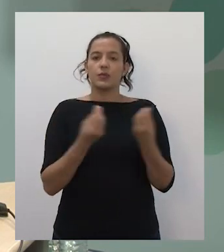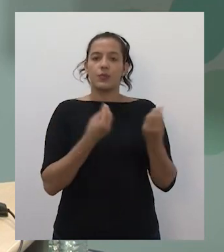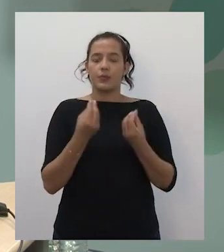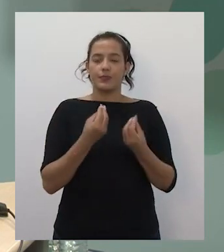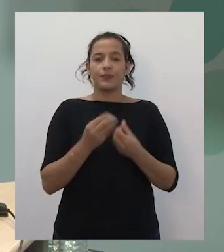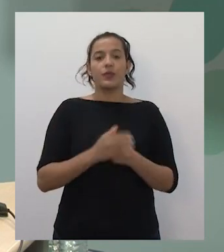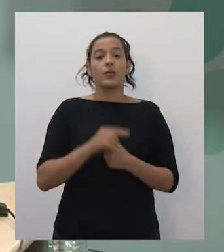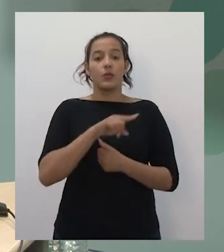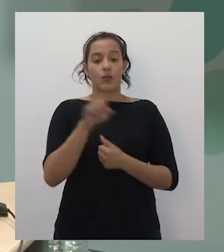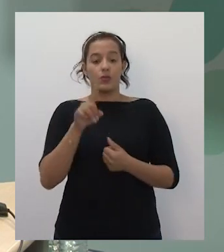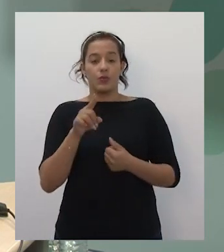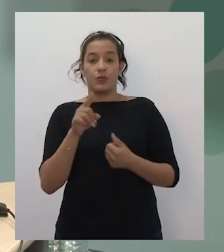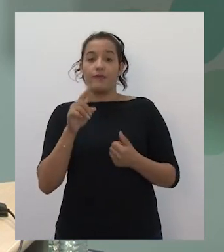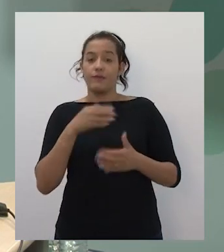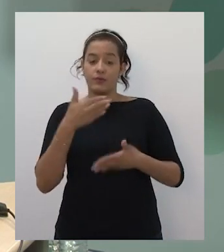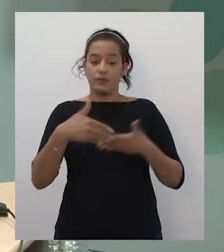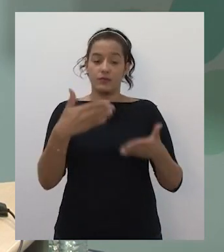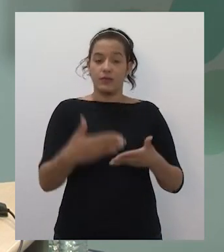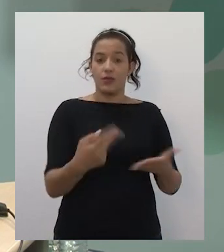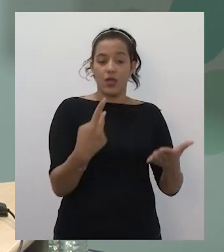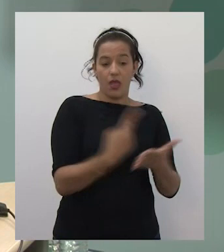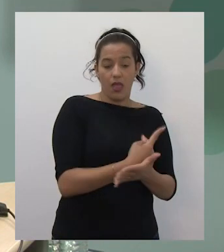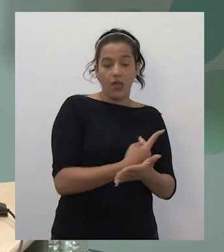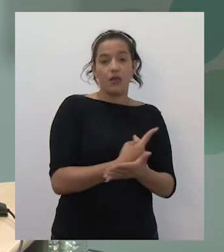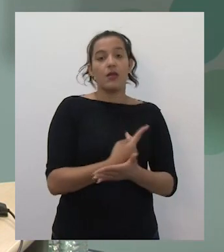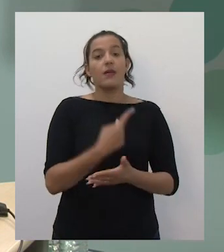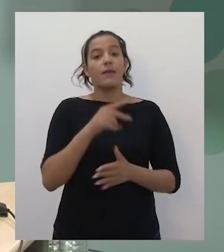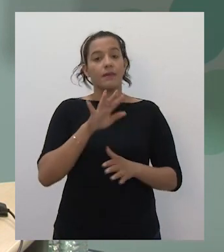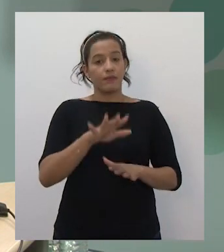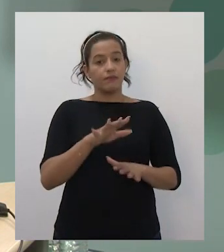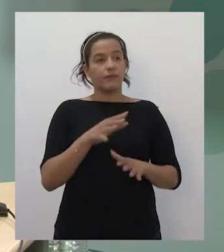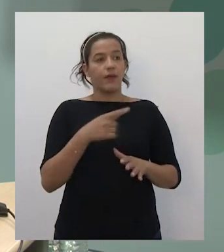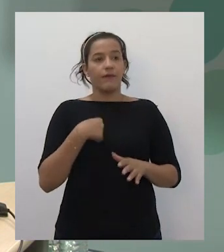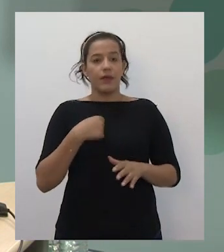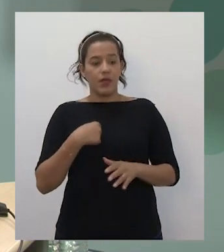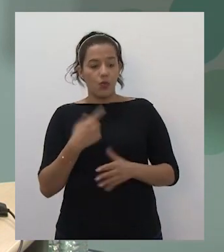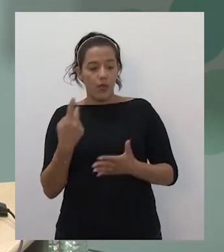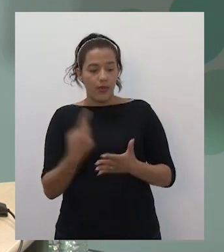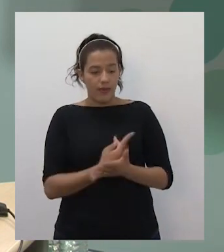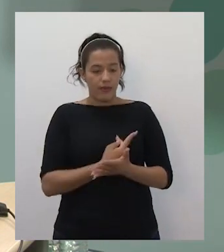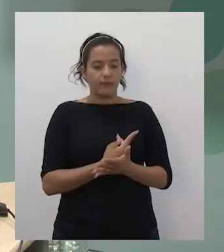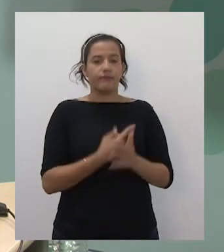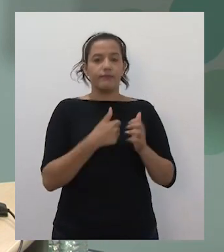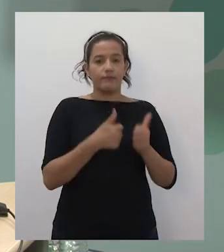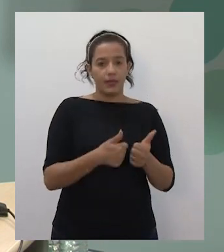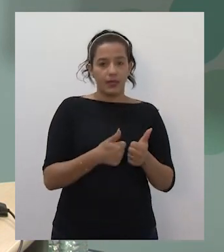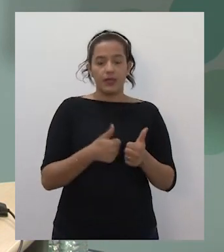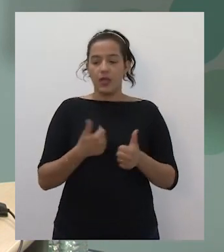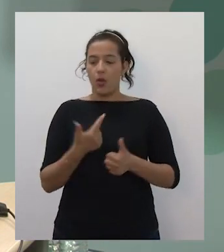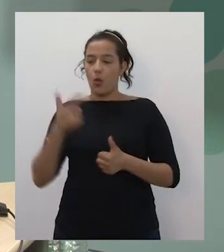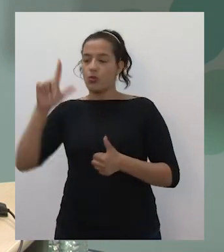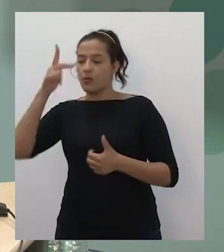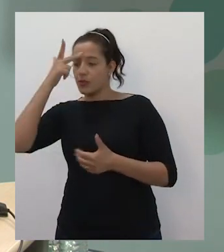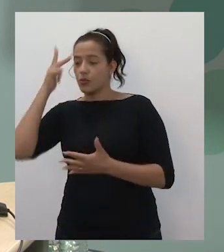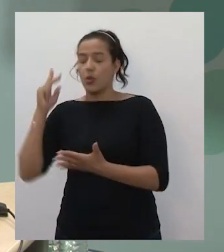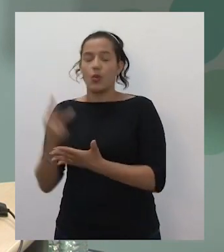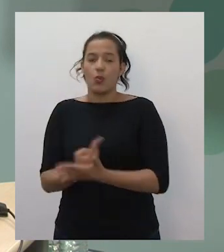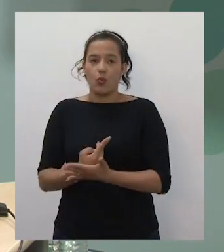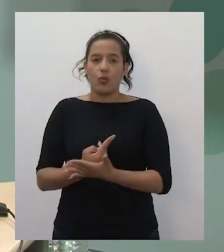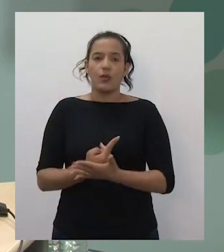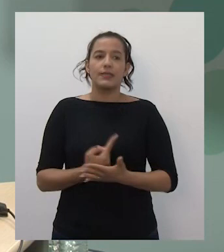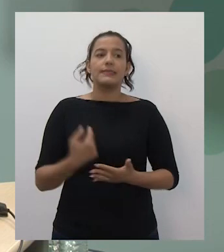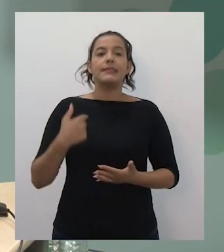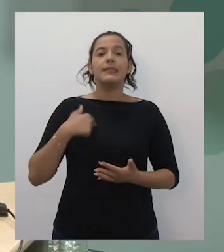seus erros e com os erros dos outros, né? Quando a gente fala dessa macrocompetência Abertura ao Novo, então será que esse erro